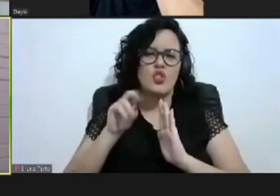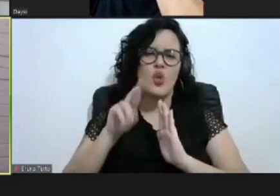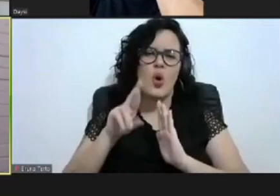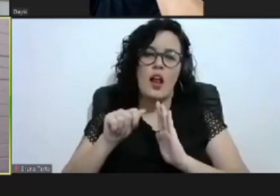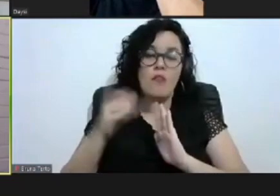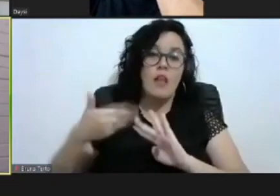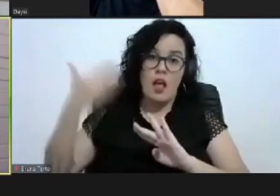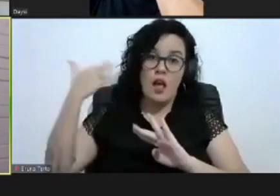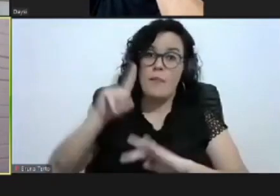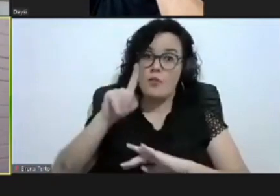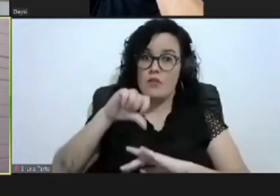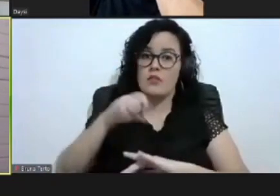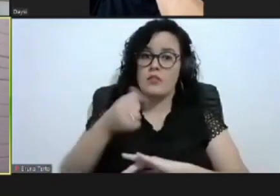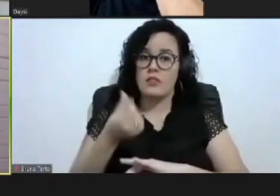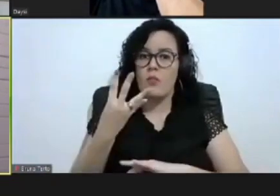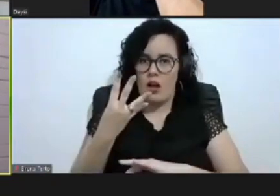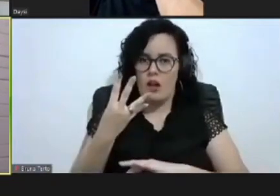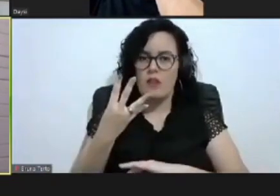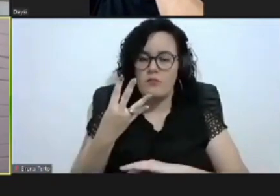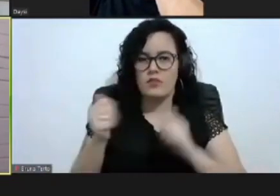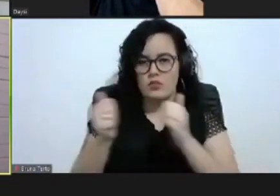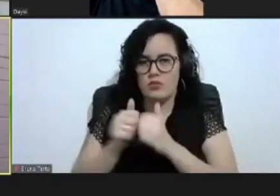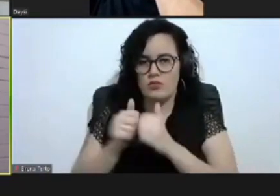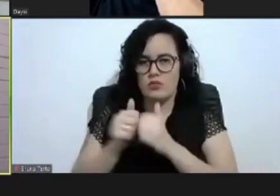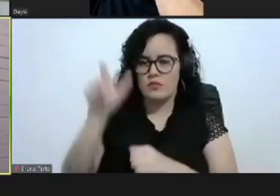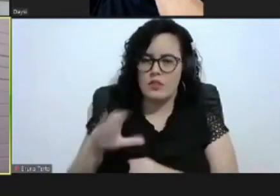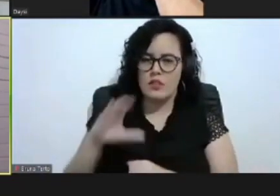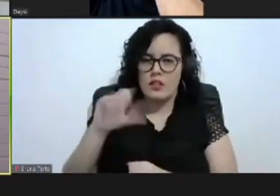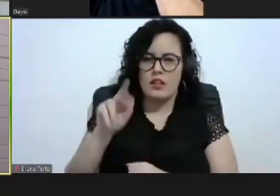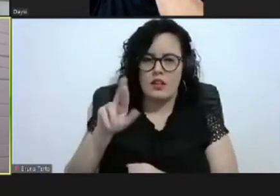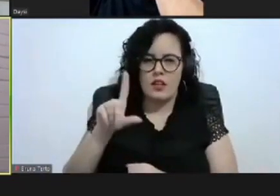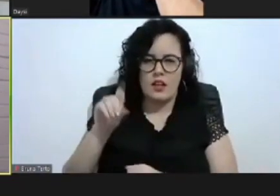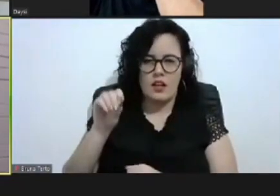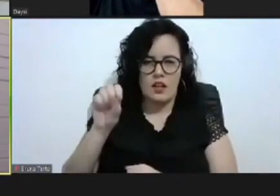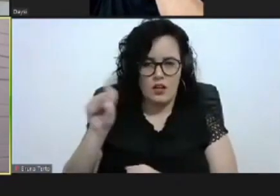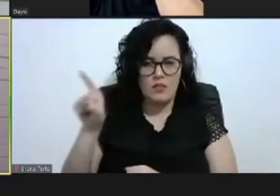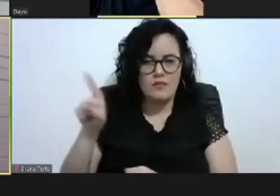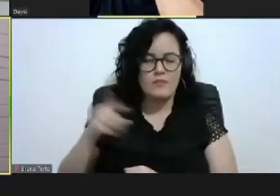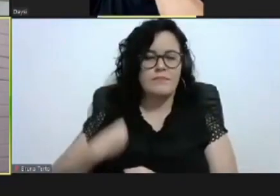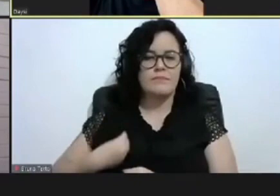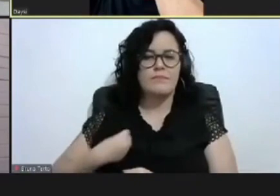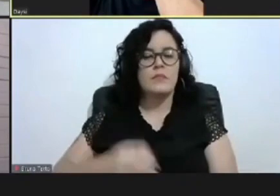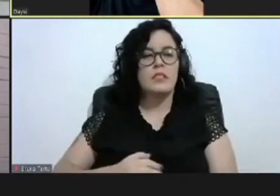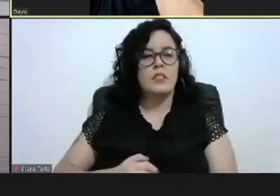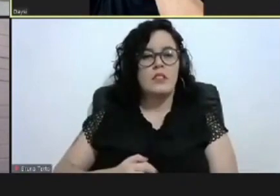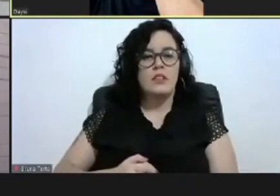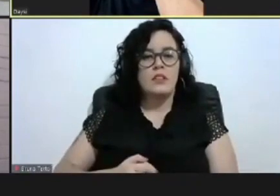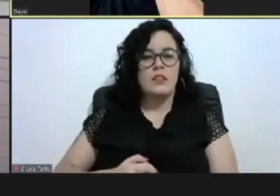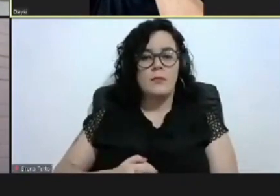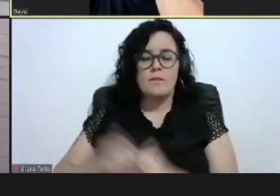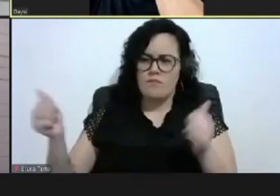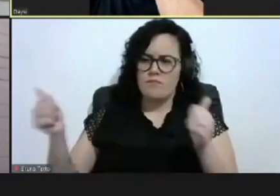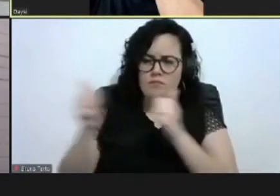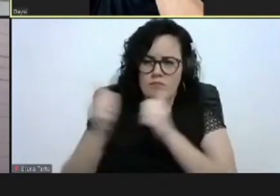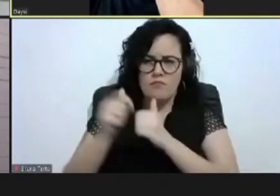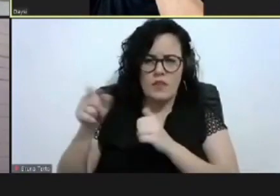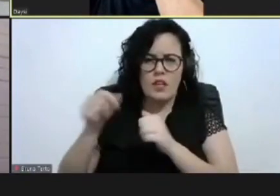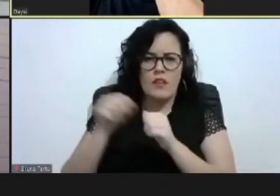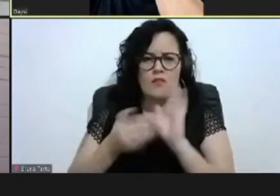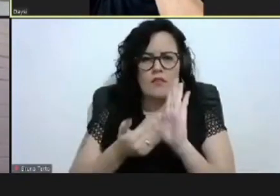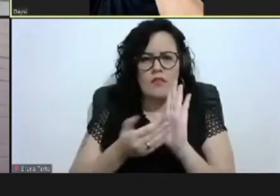com outro dirigente comunista que se chamava Carlos Sampaio, se chama, aliás, porque está vivo o Carlos, e a editora se chamava